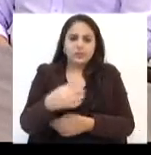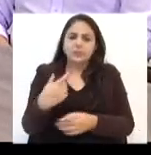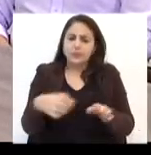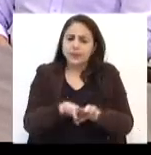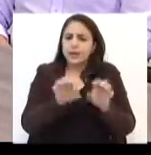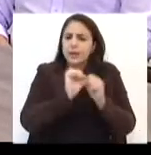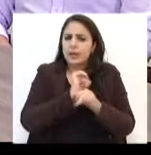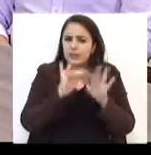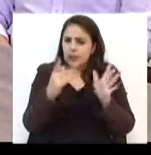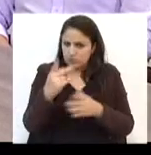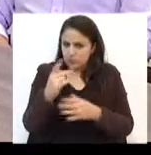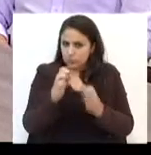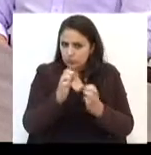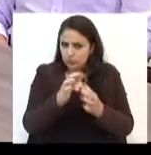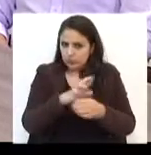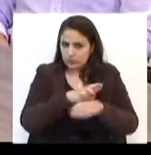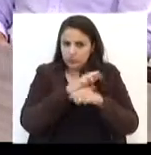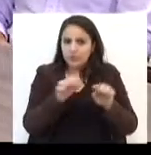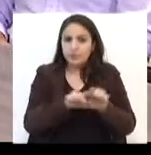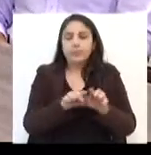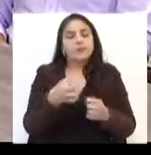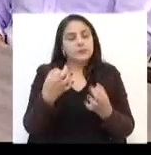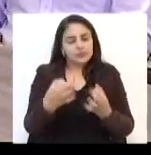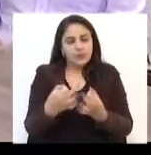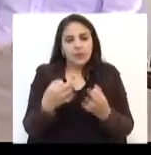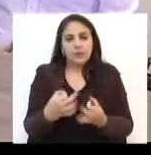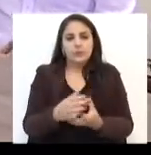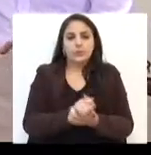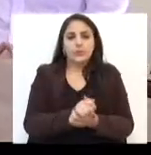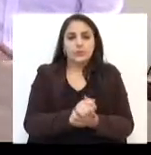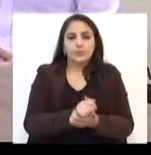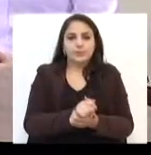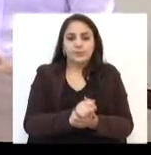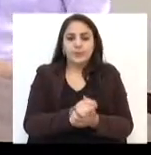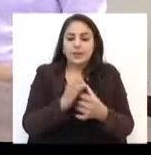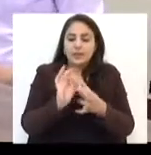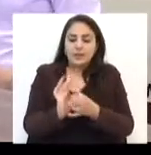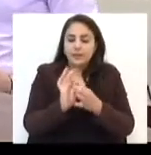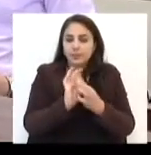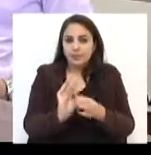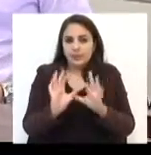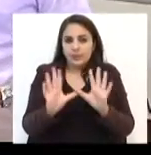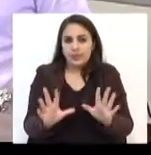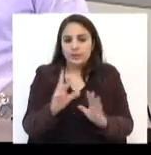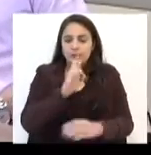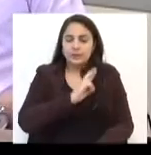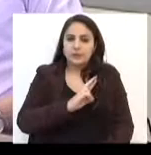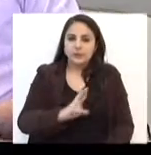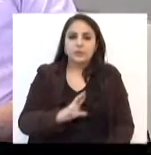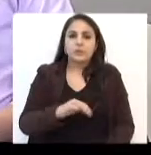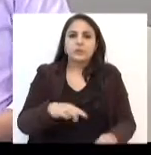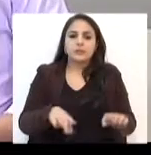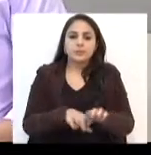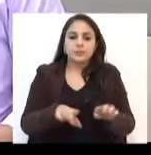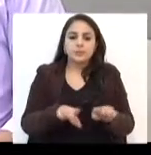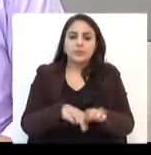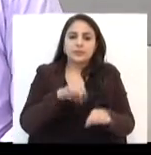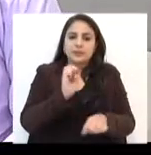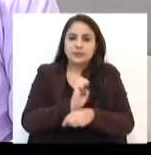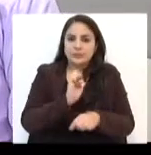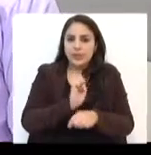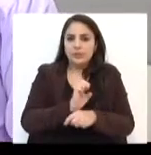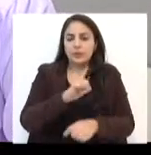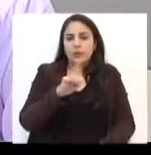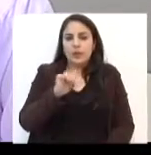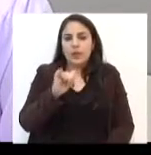isso que o senhor também defende? Exatamente. A liberdade religiosa, constitucional, o Estado sendo